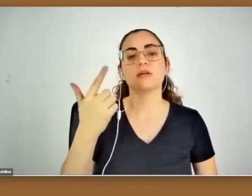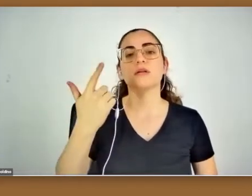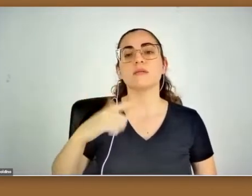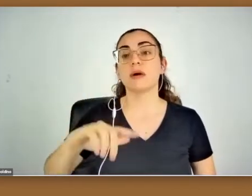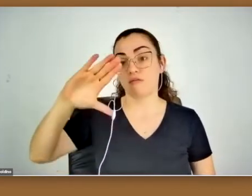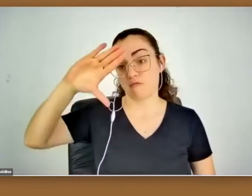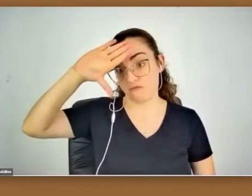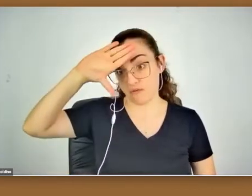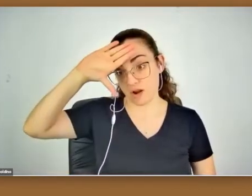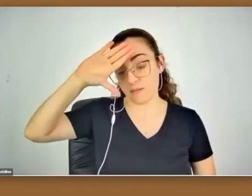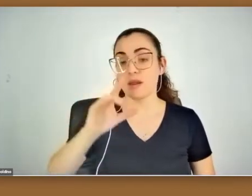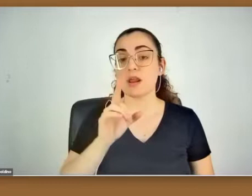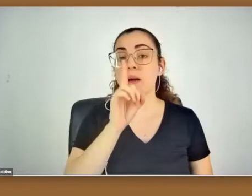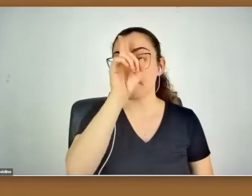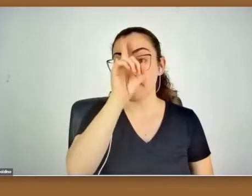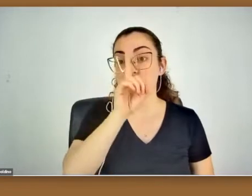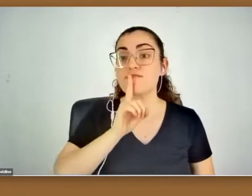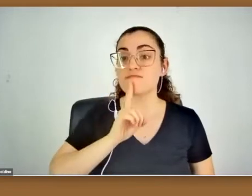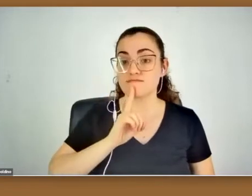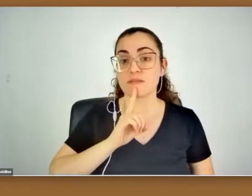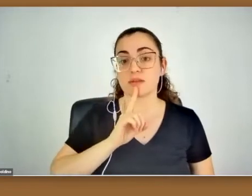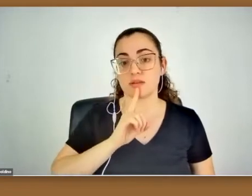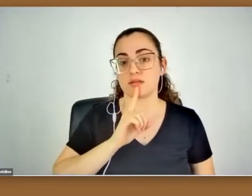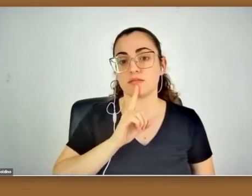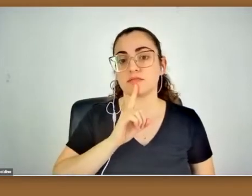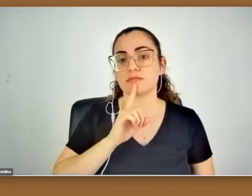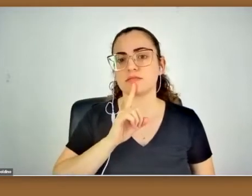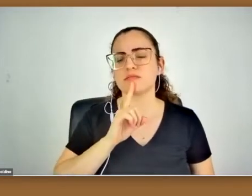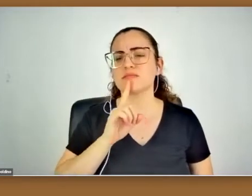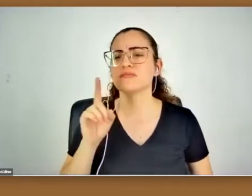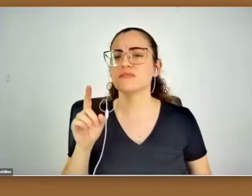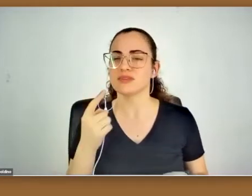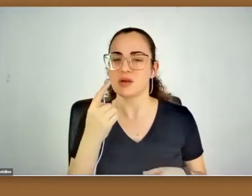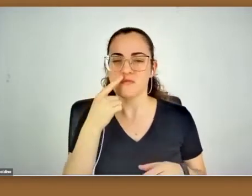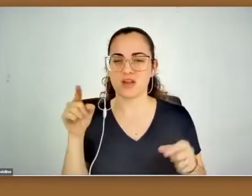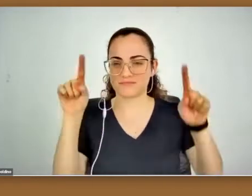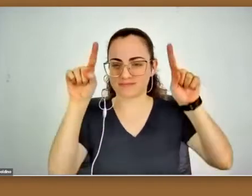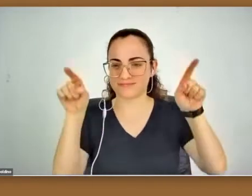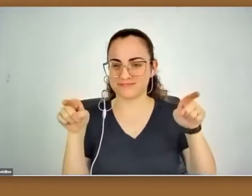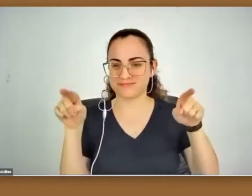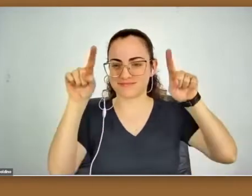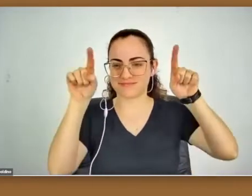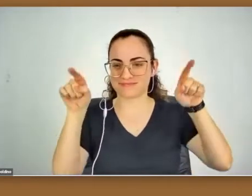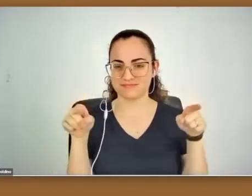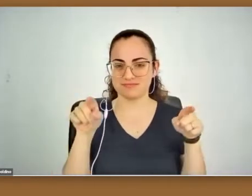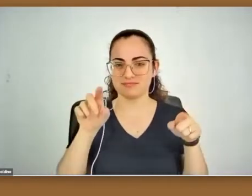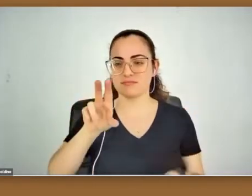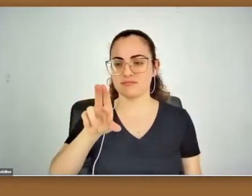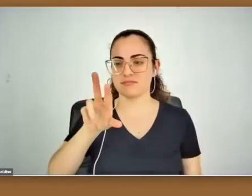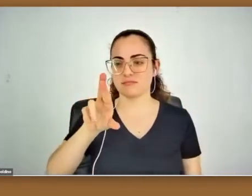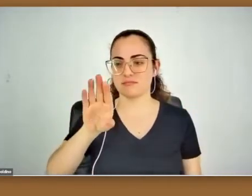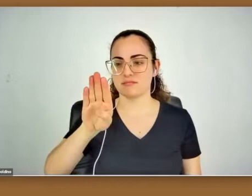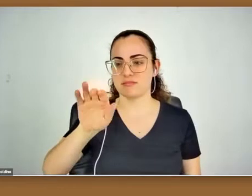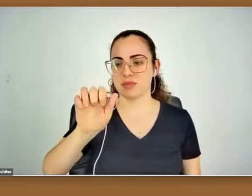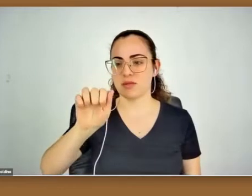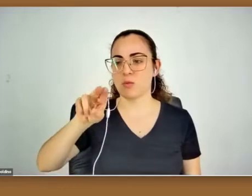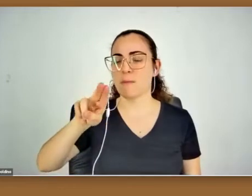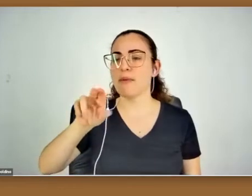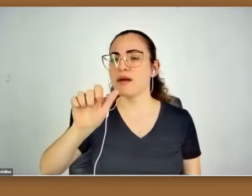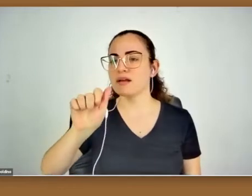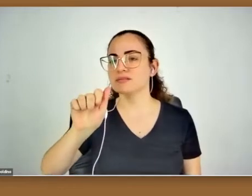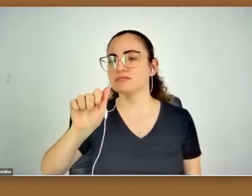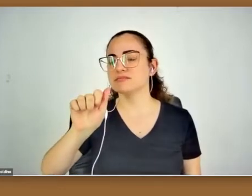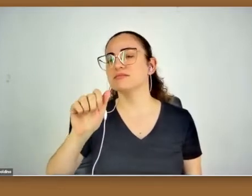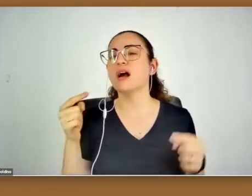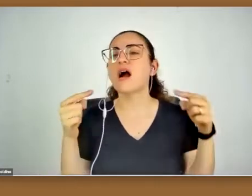urbana. Existem outros ciclos. Urbana é o quê? Nas cidades, o que você observa de transmissão de febre amarela? Ela está muito